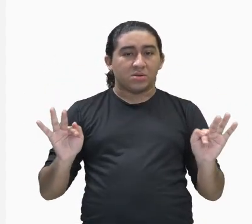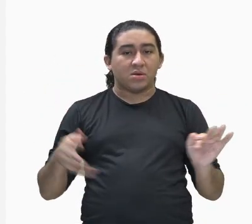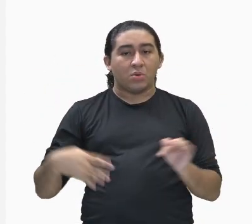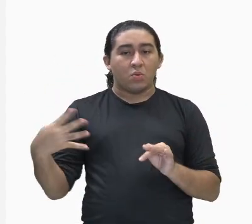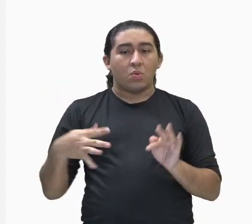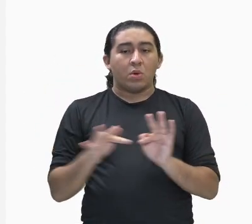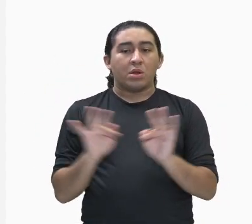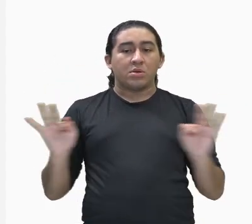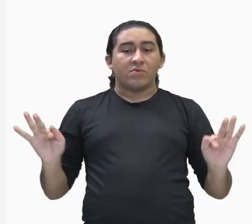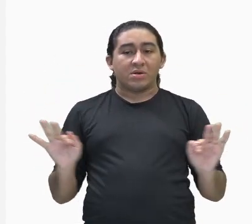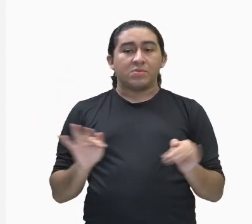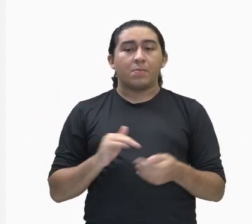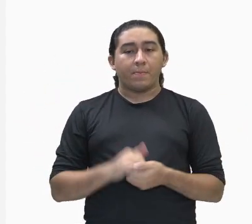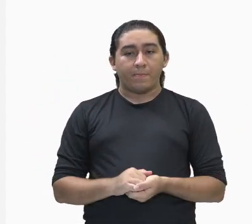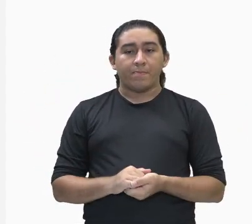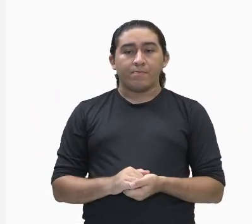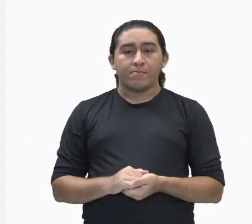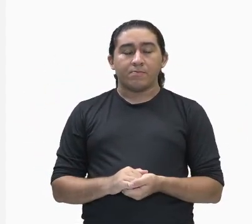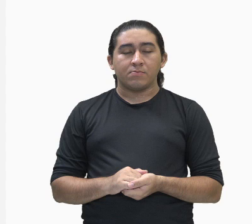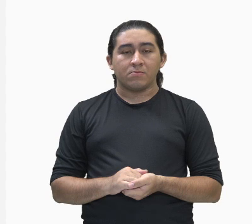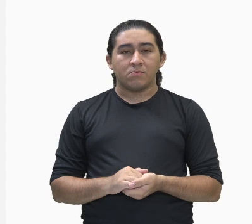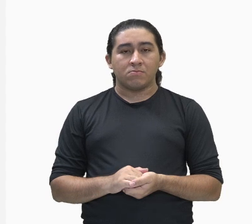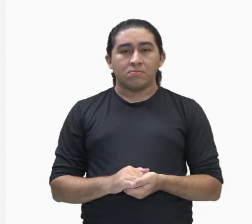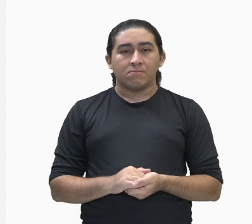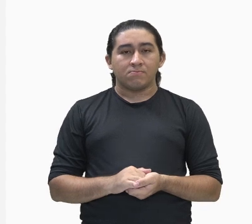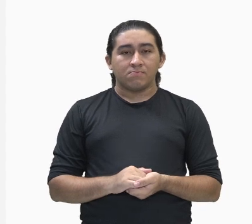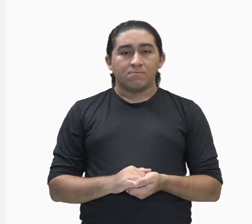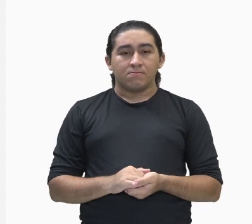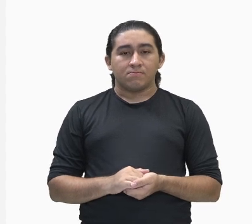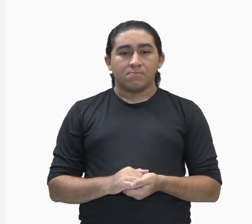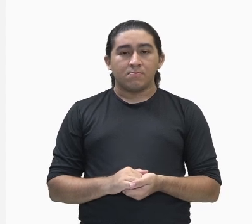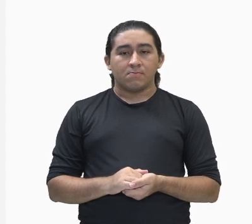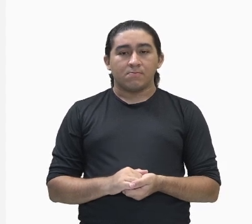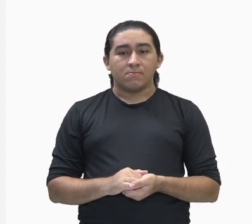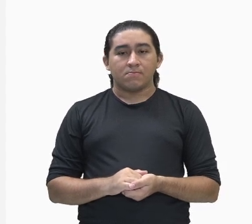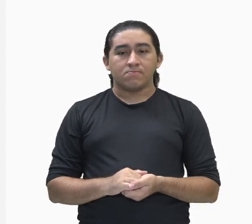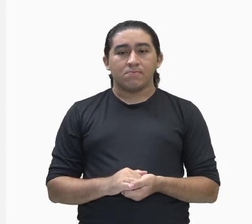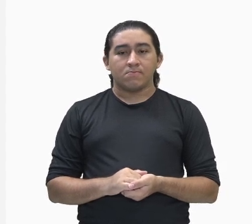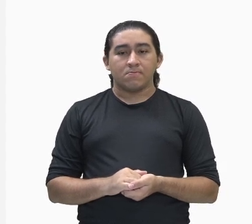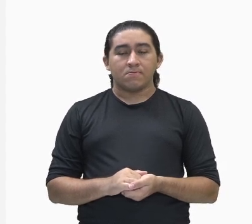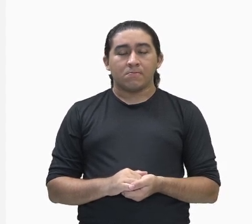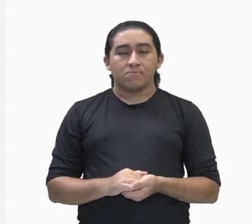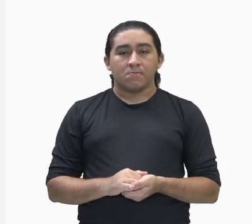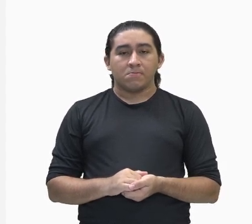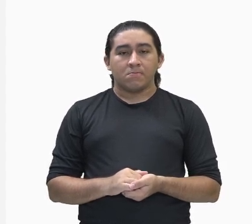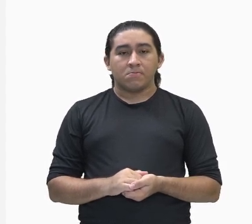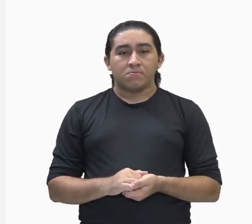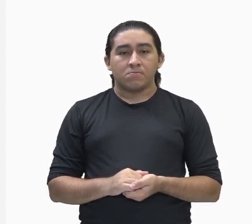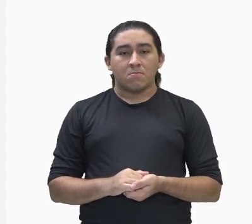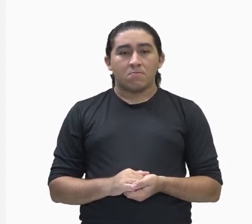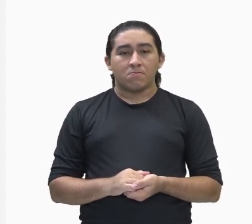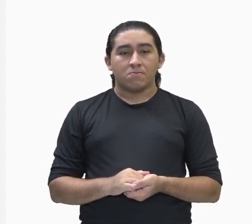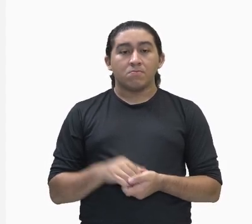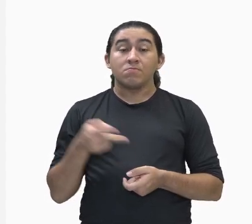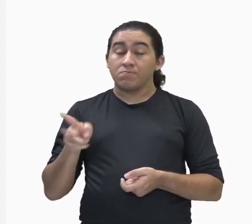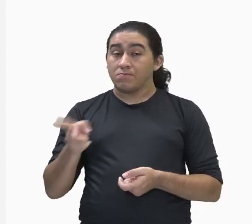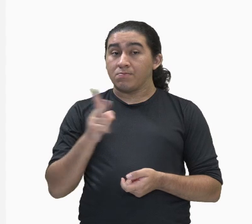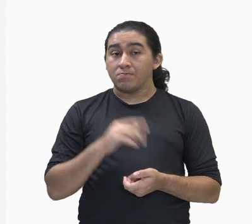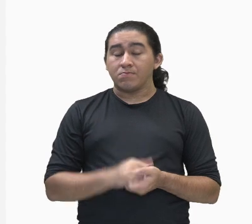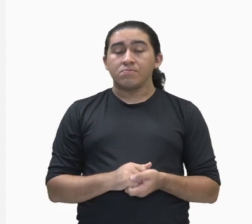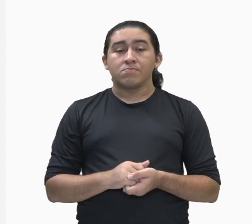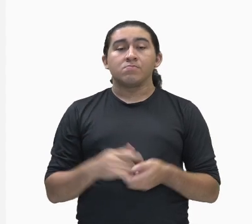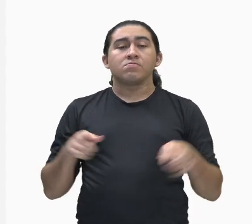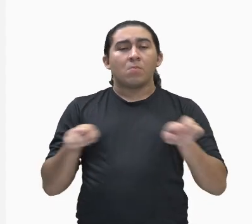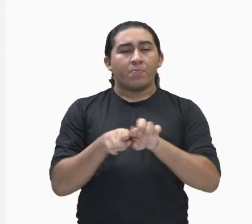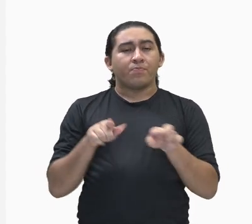distante. E o antônimo de hot, que é quente, vai ser cold, frio ou gelado. Continuando. Eu tenho